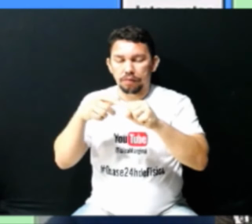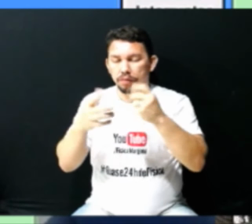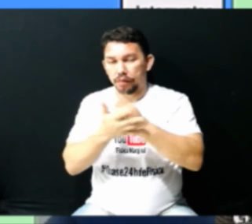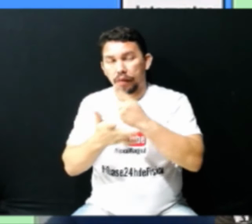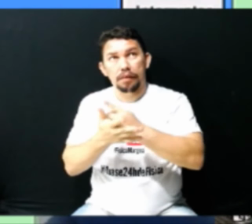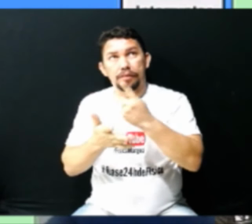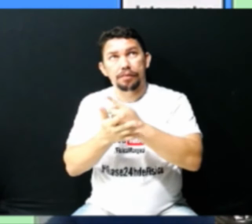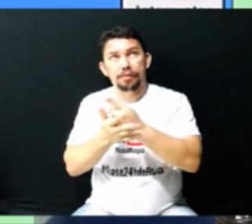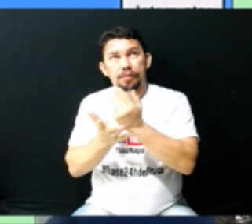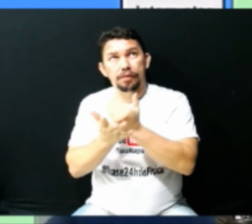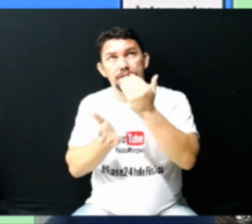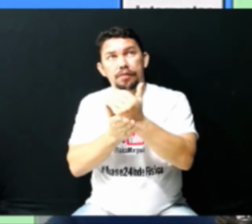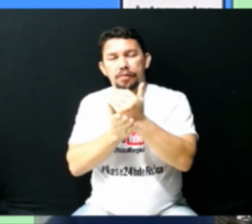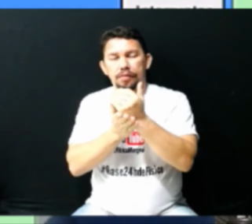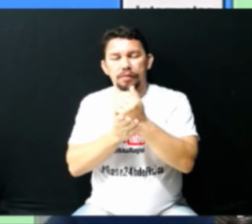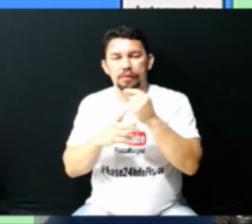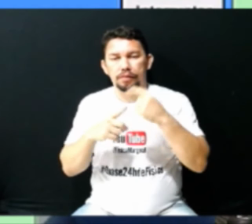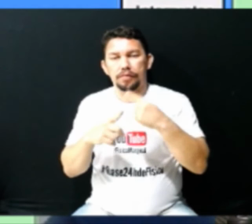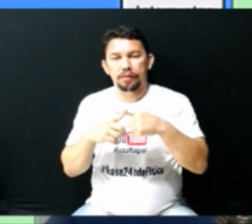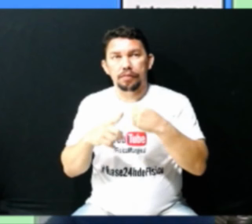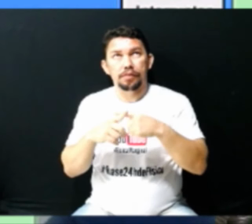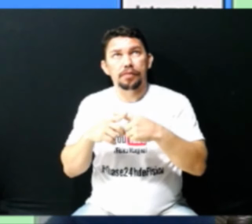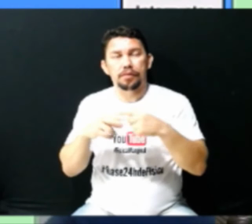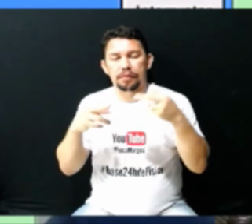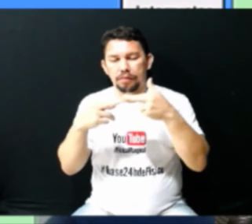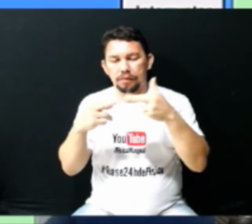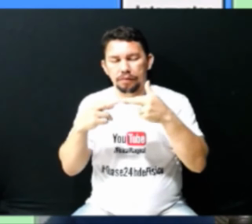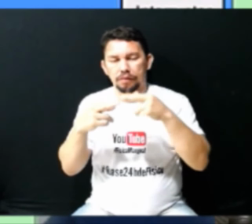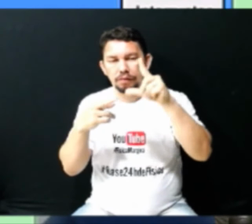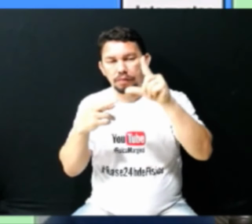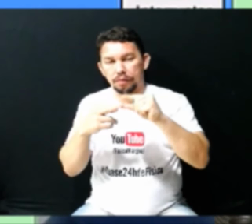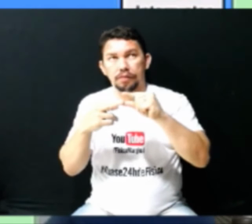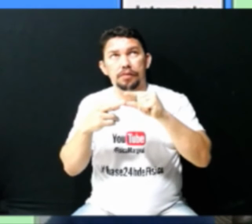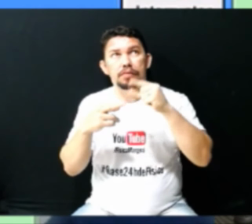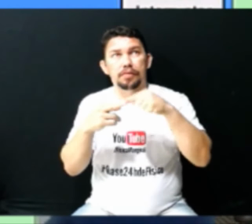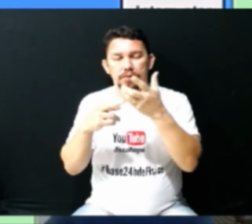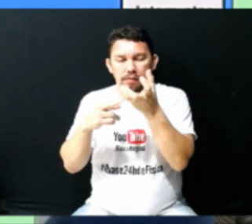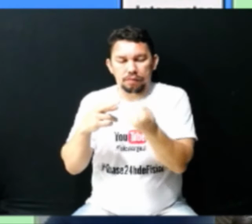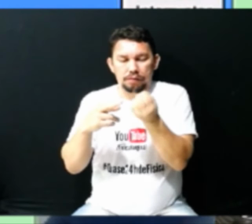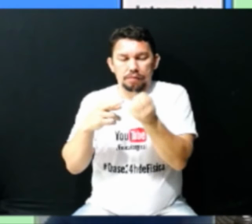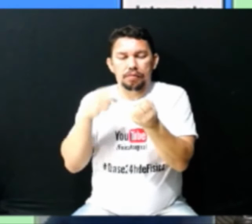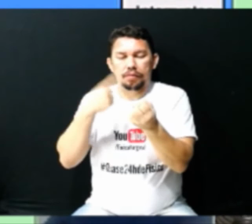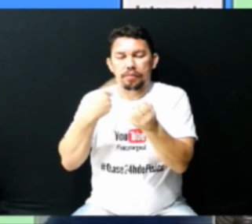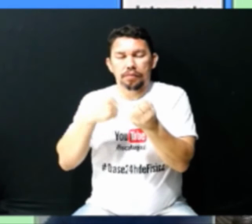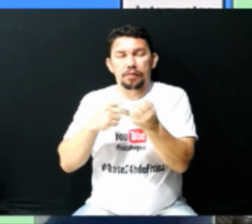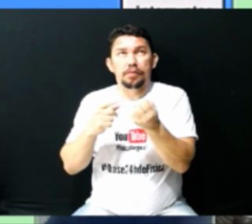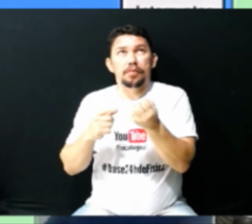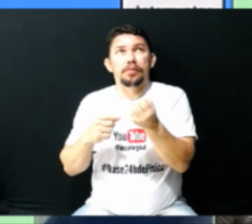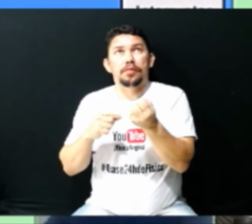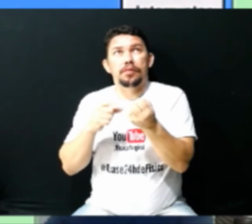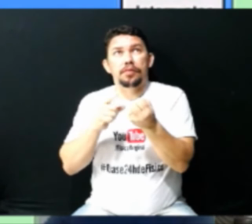do circuito porque eu diminuí a resistência ao provocar esse curto-circuito aqui. Eu posso pegar esse amperímetro e continuar